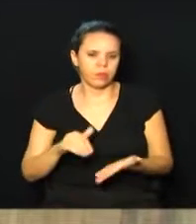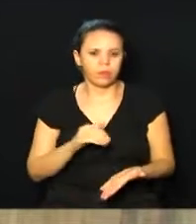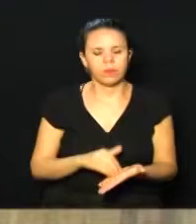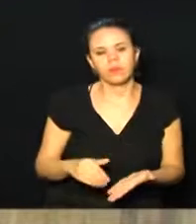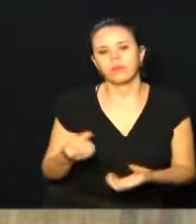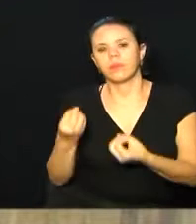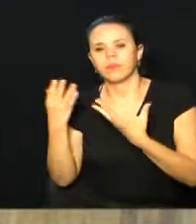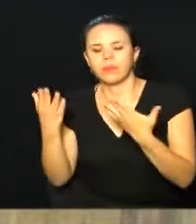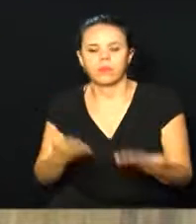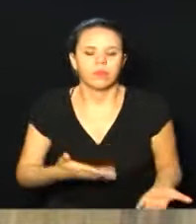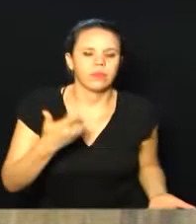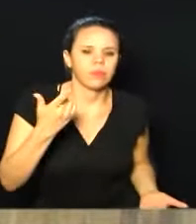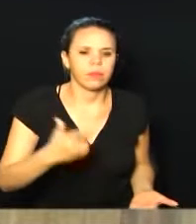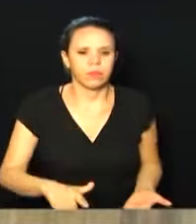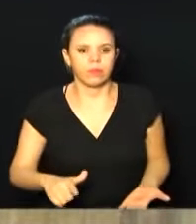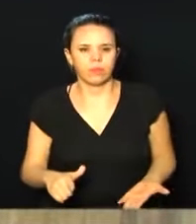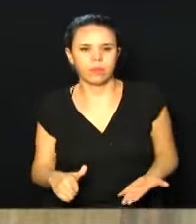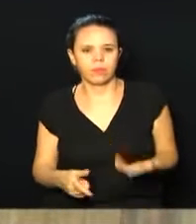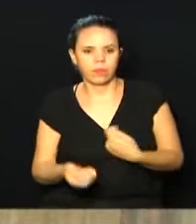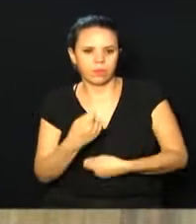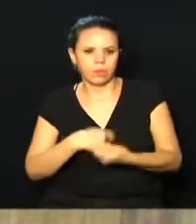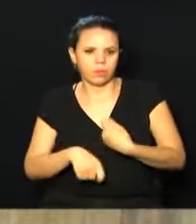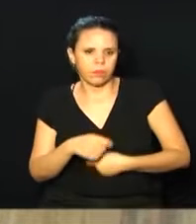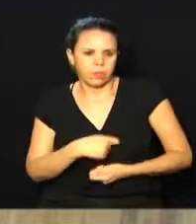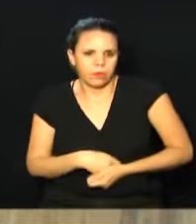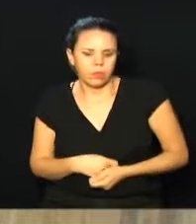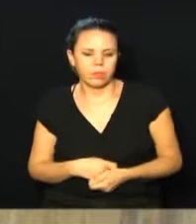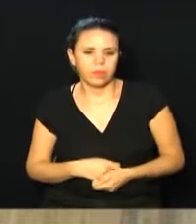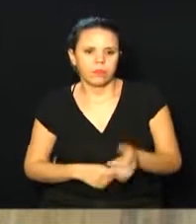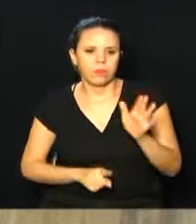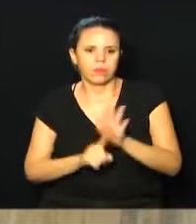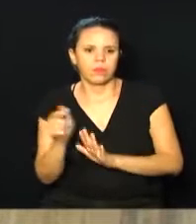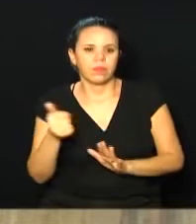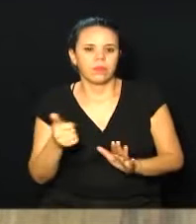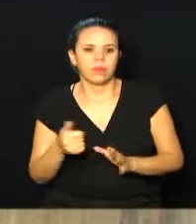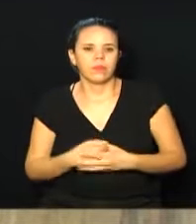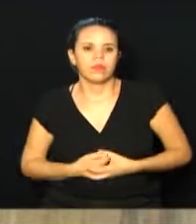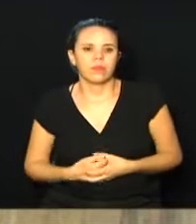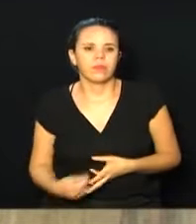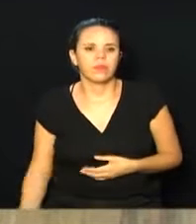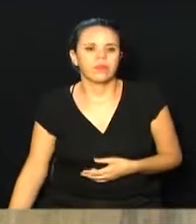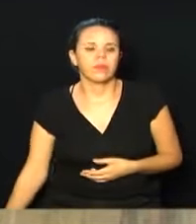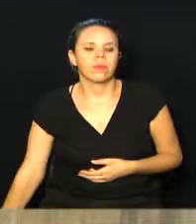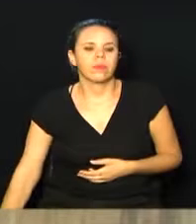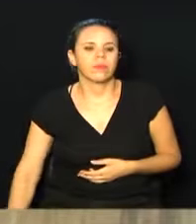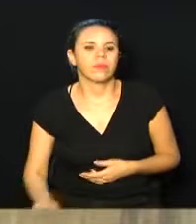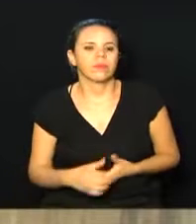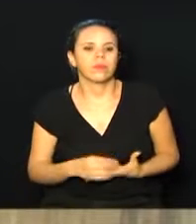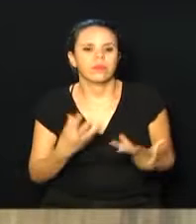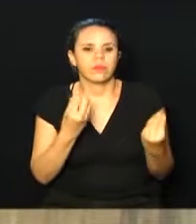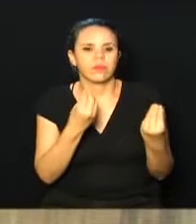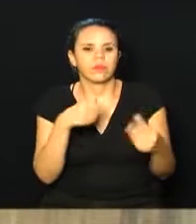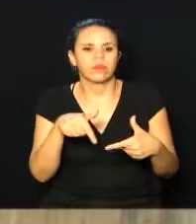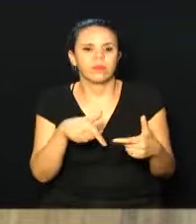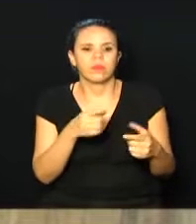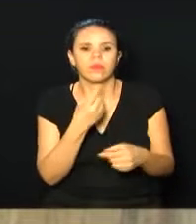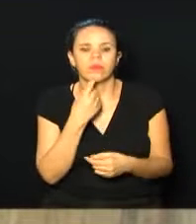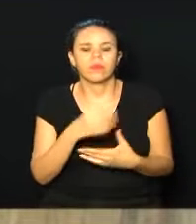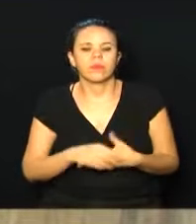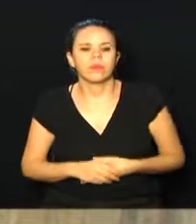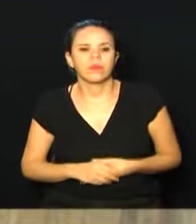seja bem-vindo mais uma vez aqui ao Questão de Ordem. Minha primeira pergunta é, primeiro, muito serviço hoje em